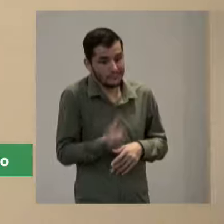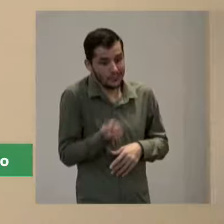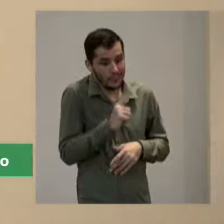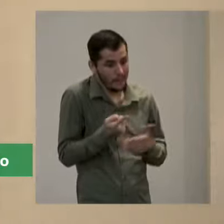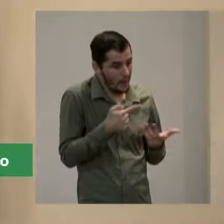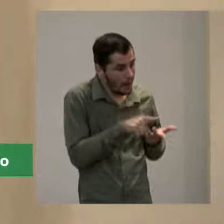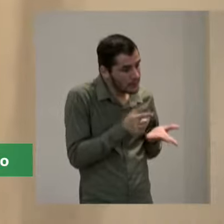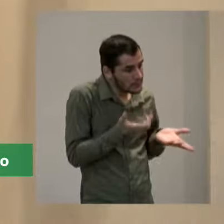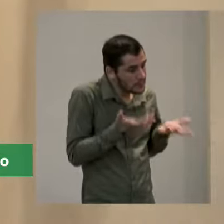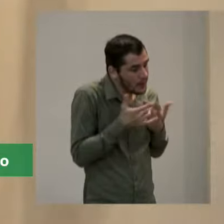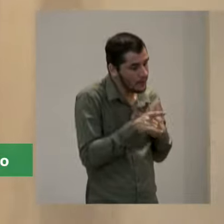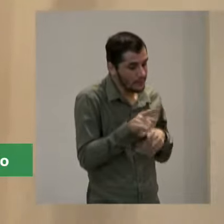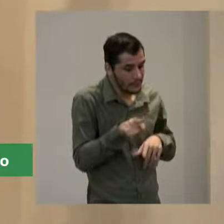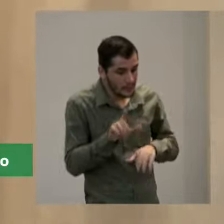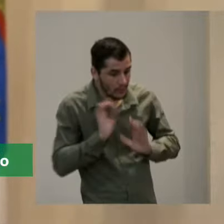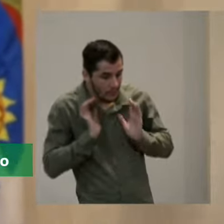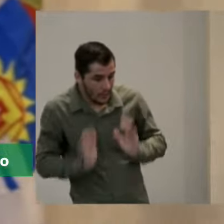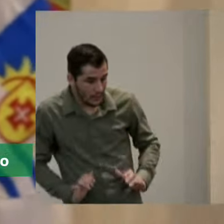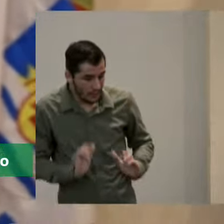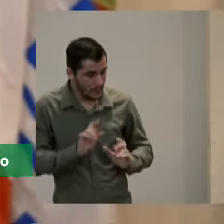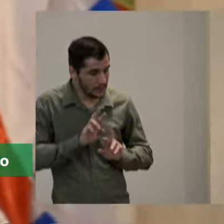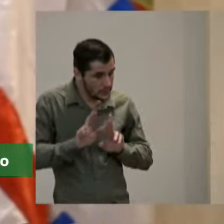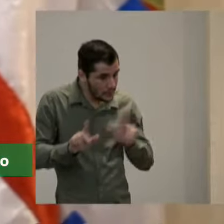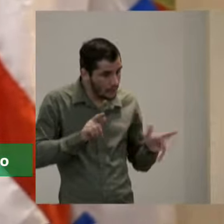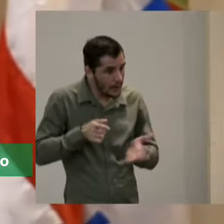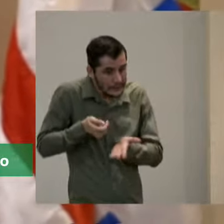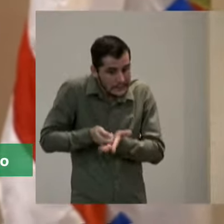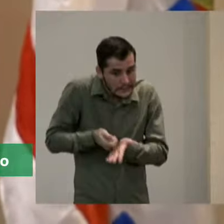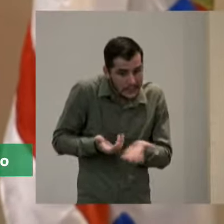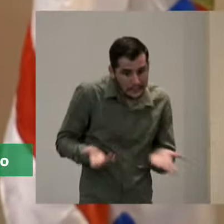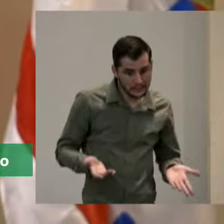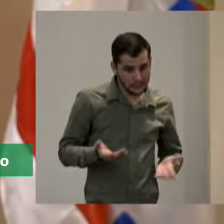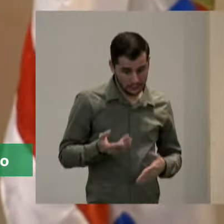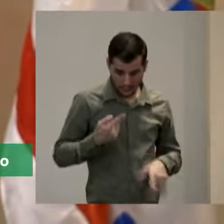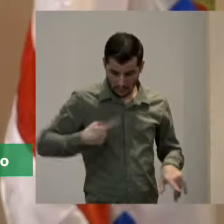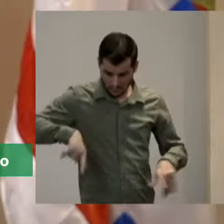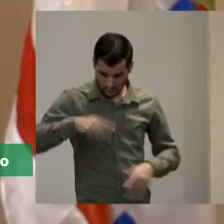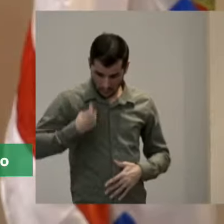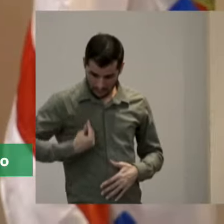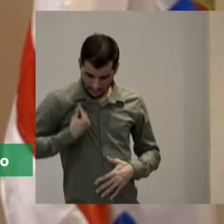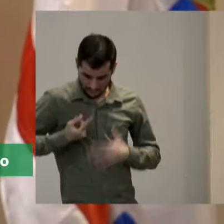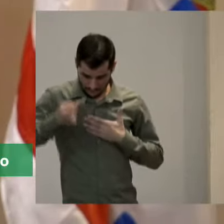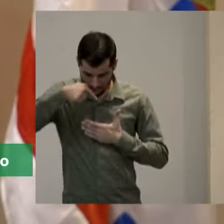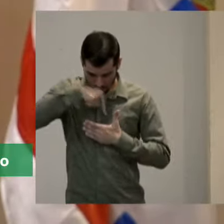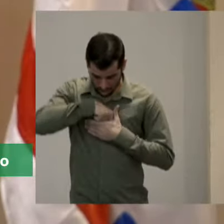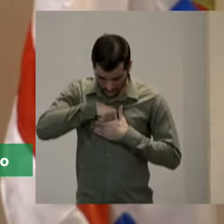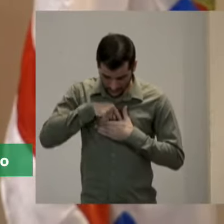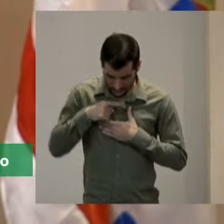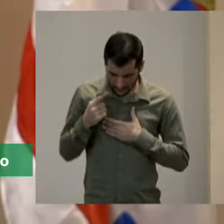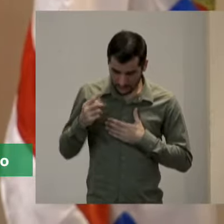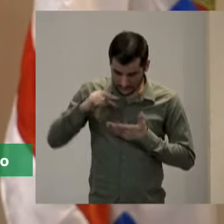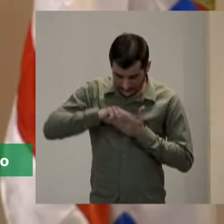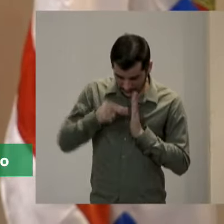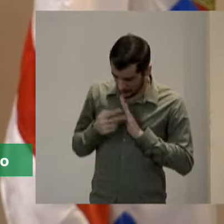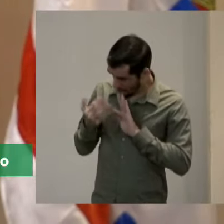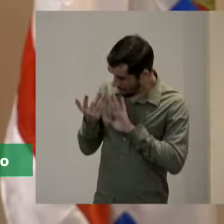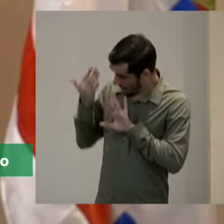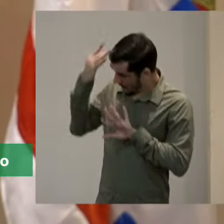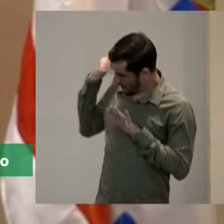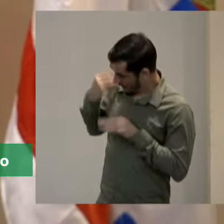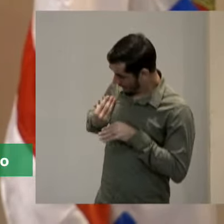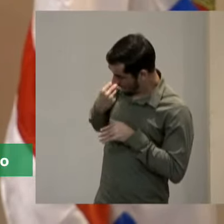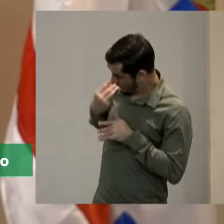comportamento diferente. Todo aquilo que ele carrega é fruto do que ele viveu. E ele acreditava que viver bastava